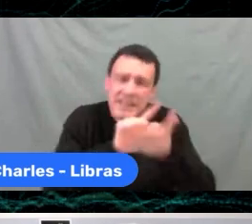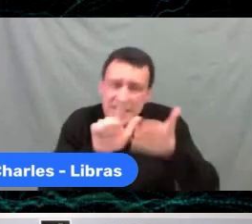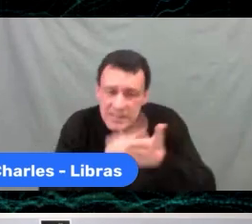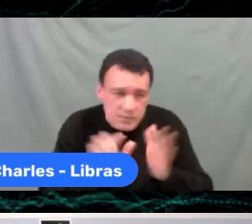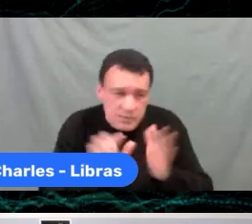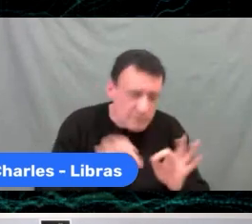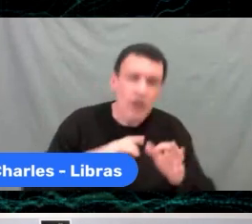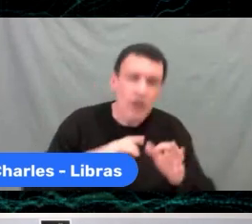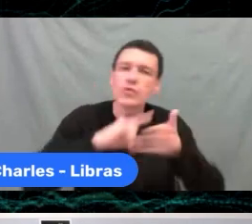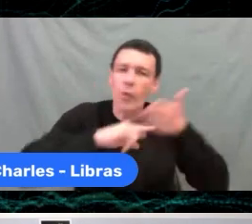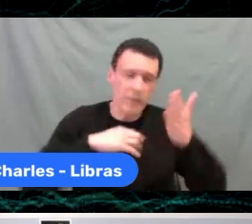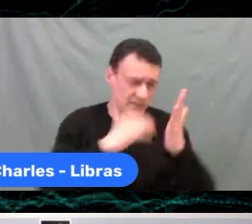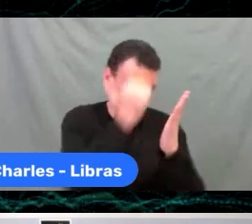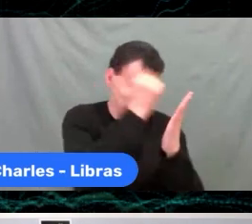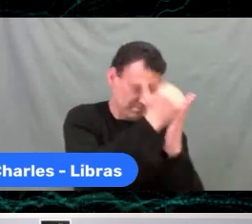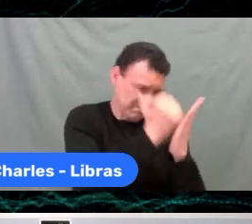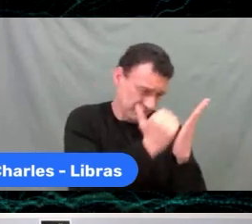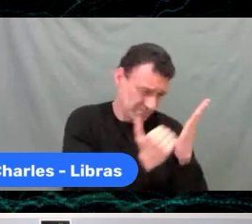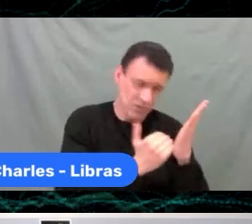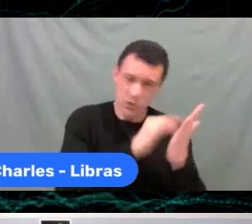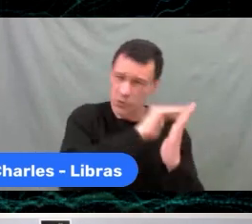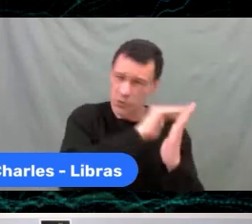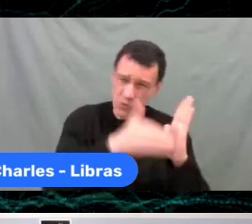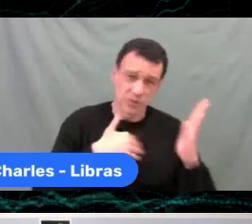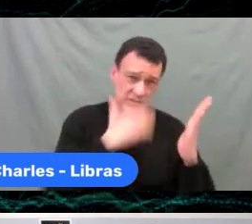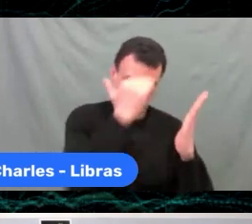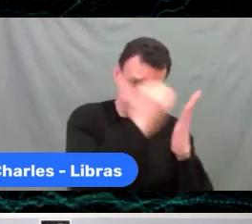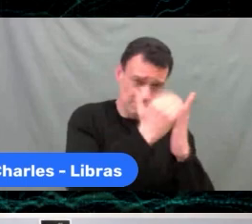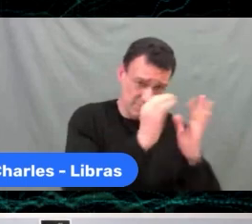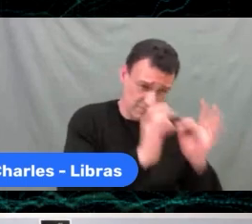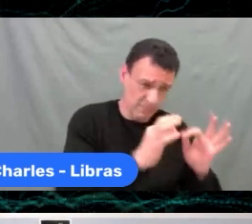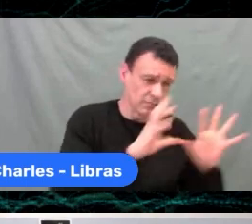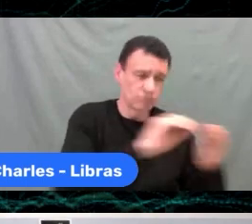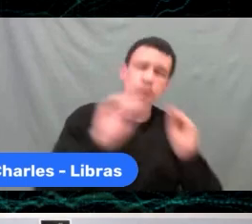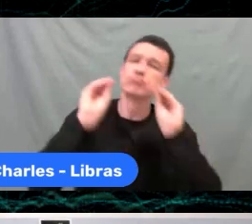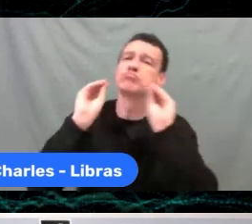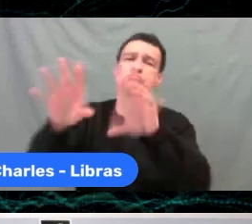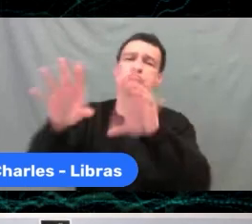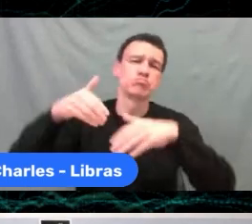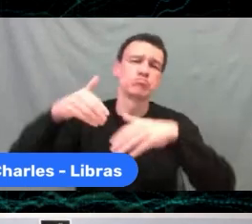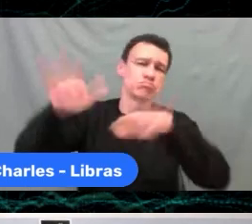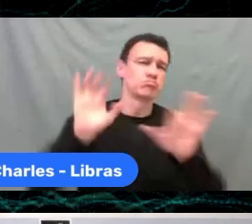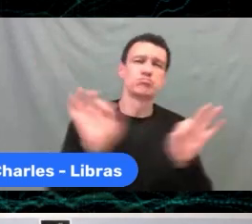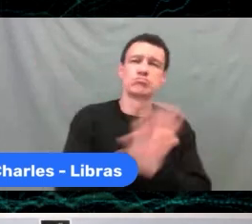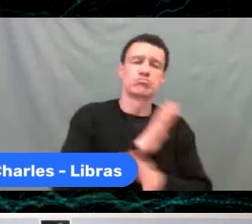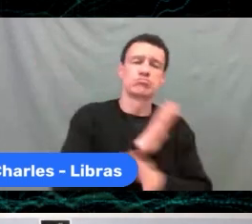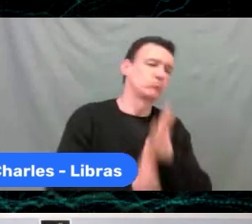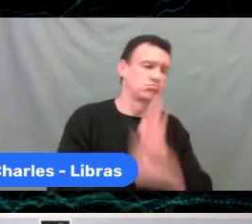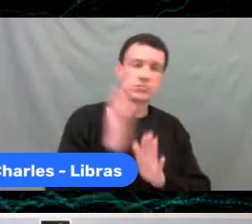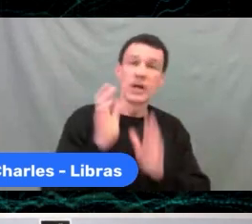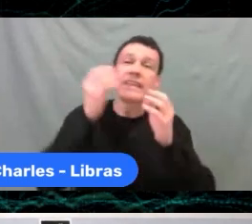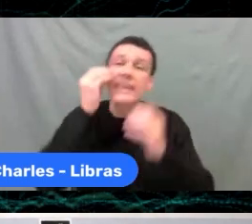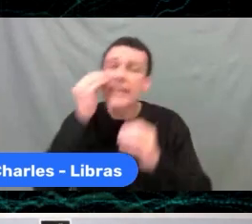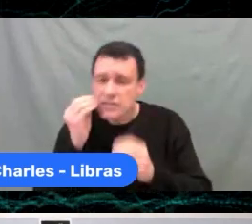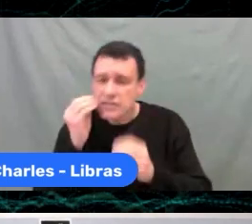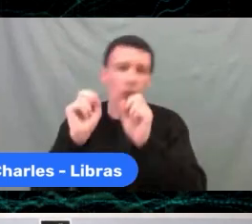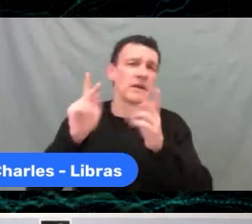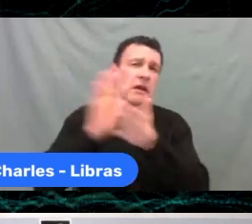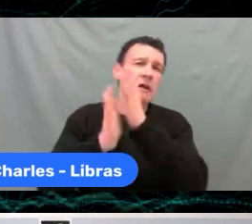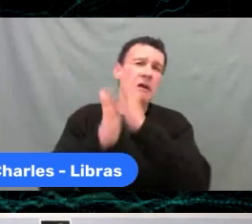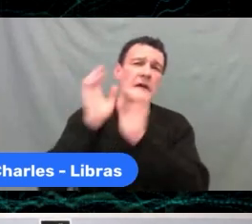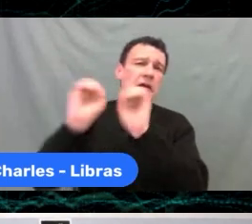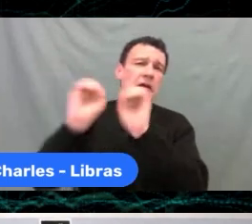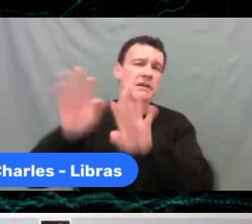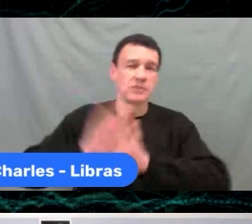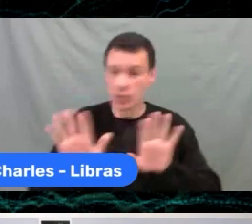documentação bonitinho, eu posso deixar tudo no ar daquele jeito? Posso deixar assim? Não. As minhas recomendações são justamente para que